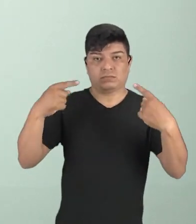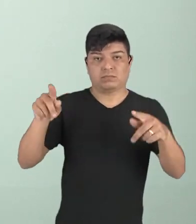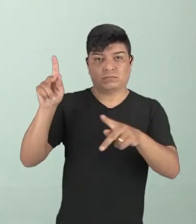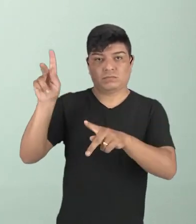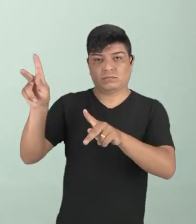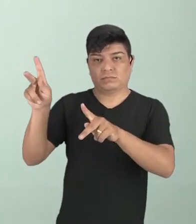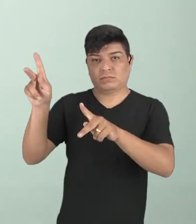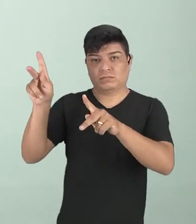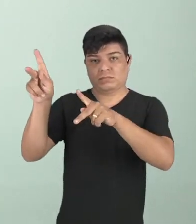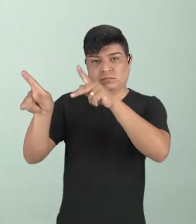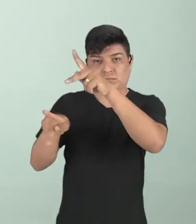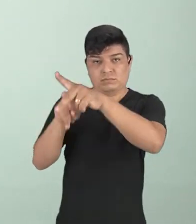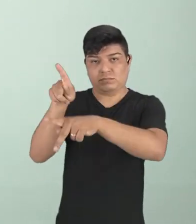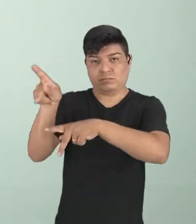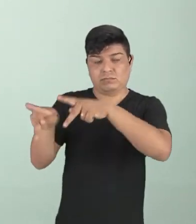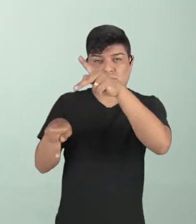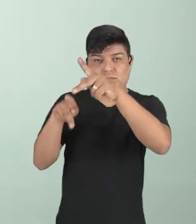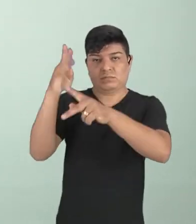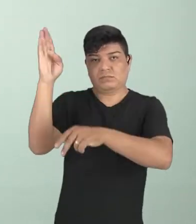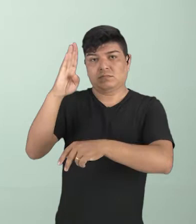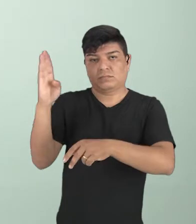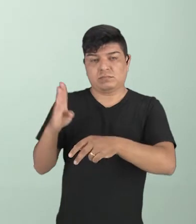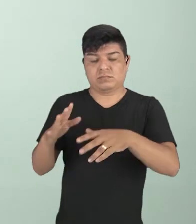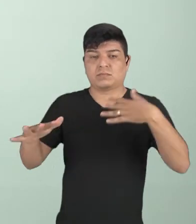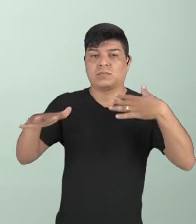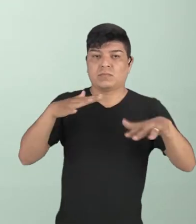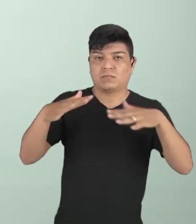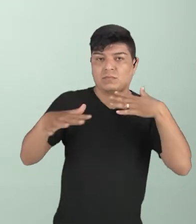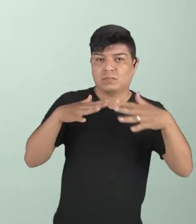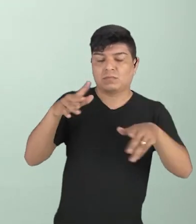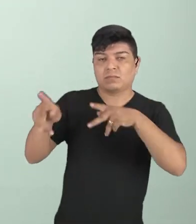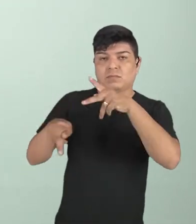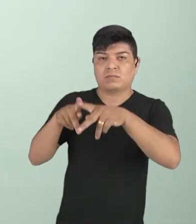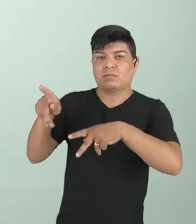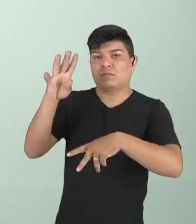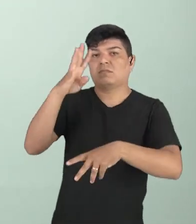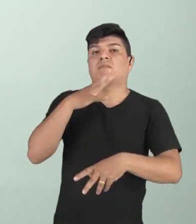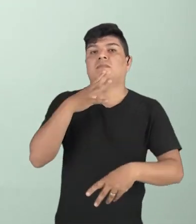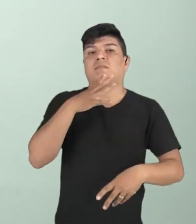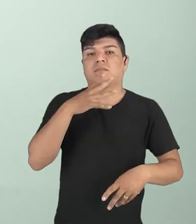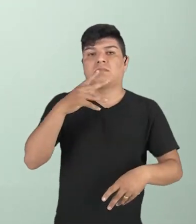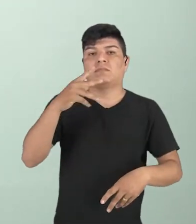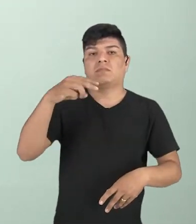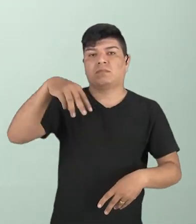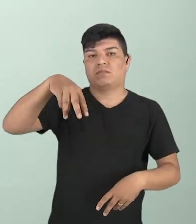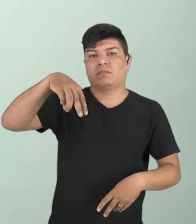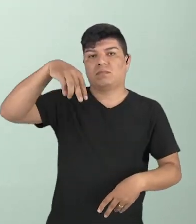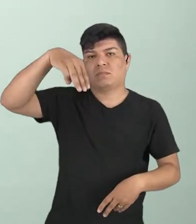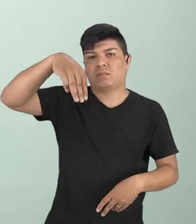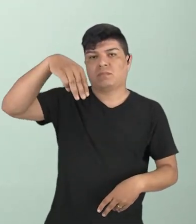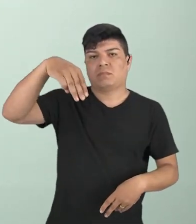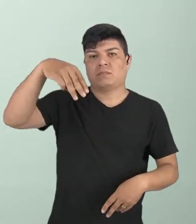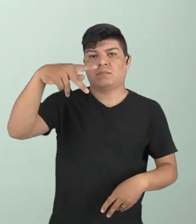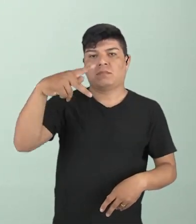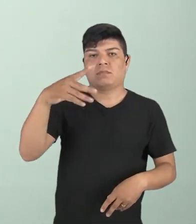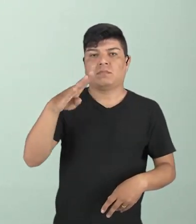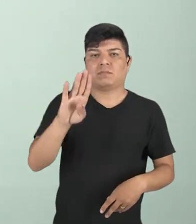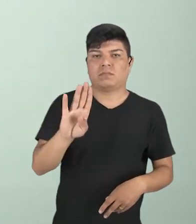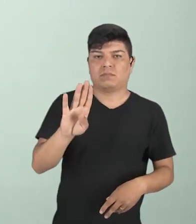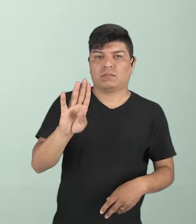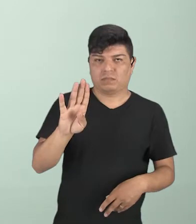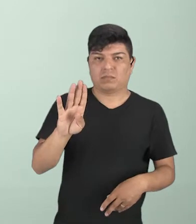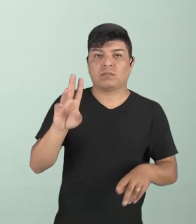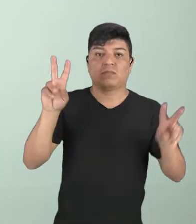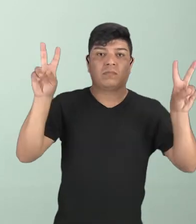o movimento da música popular brasileira, ou como é conhecido o MPB, é um assunto extenso